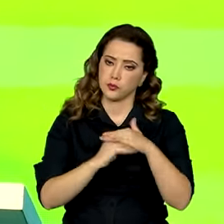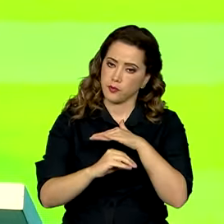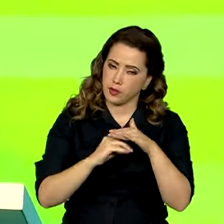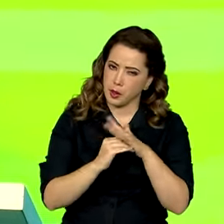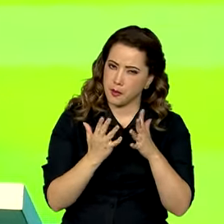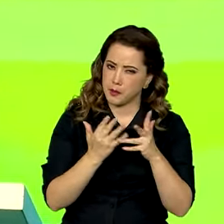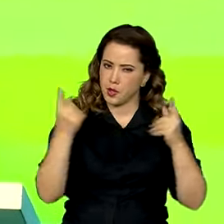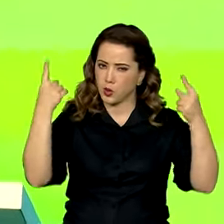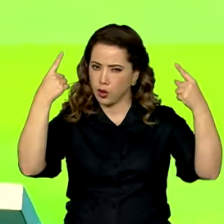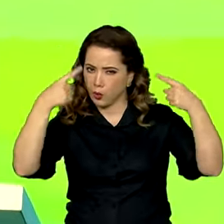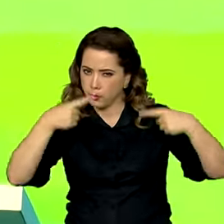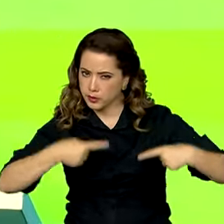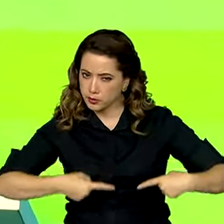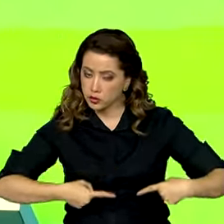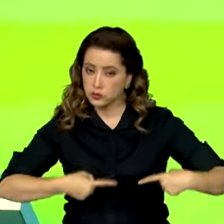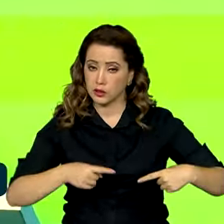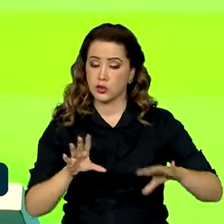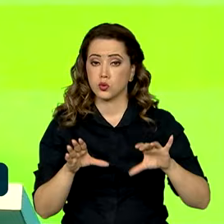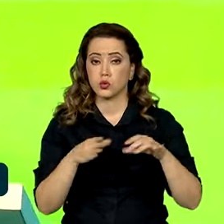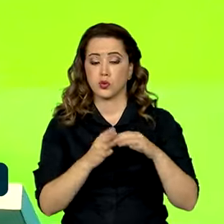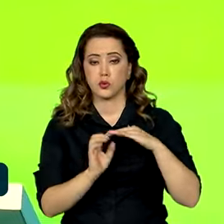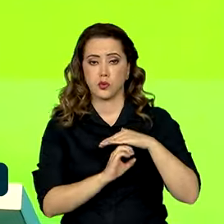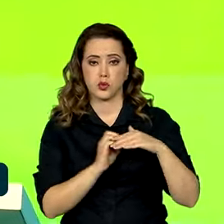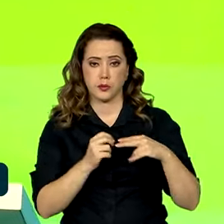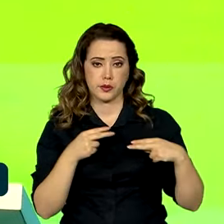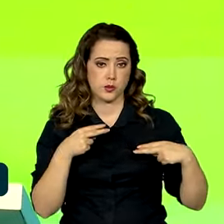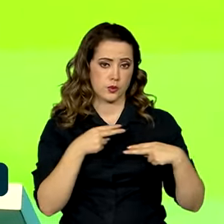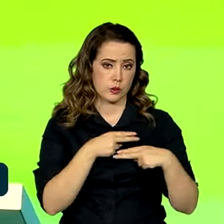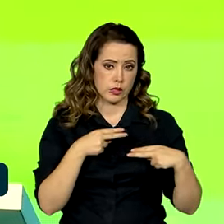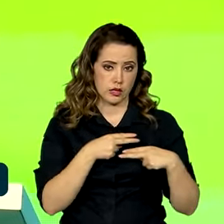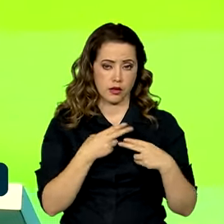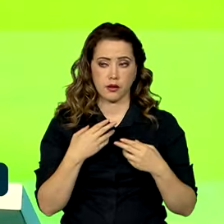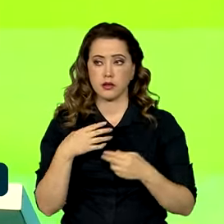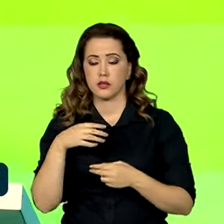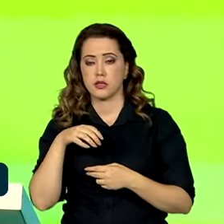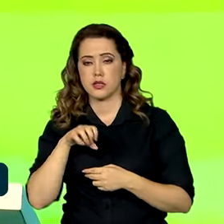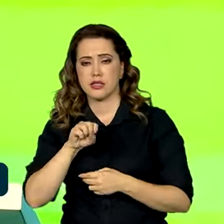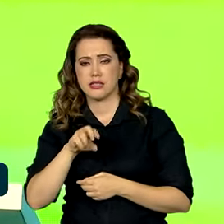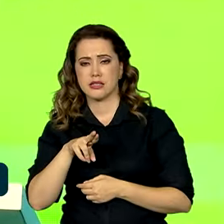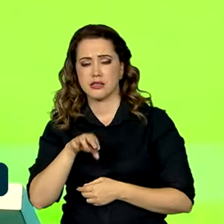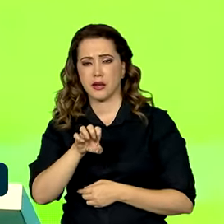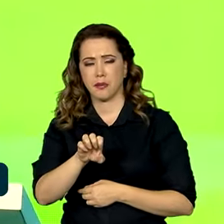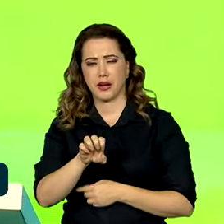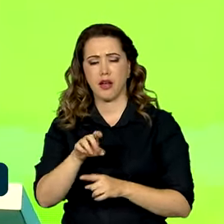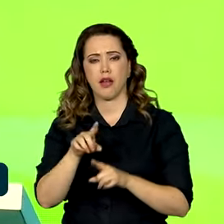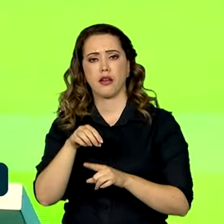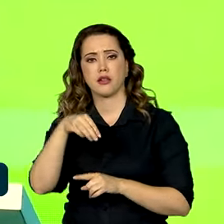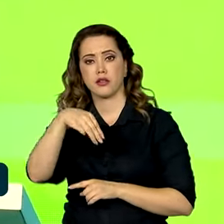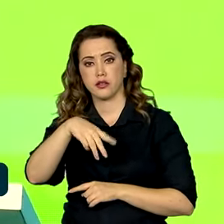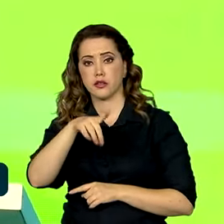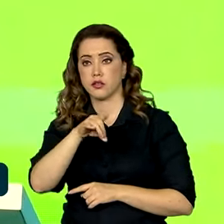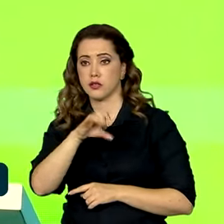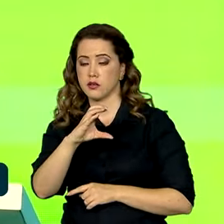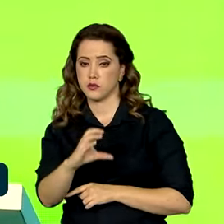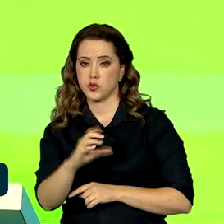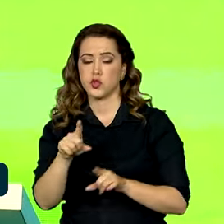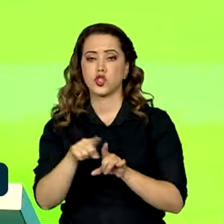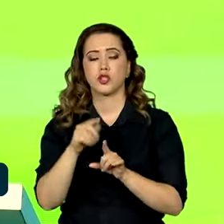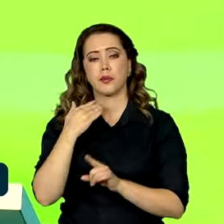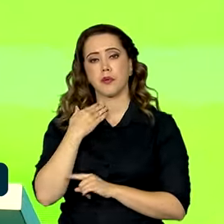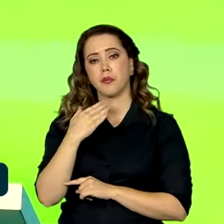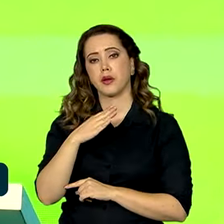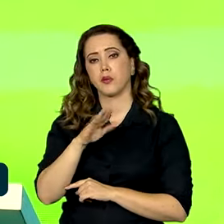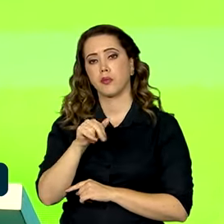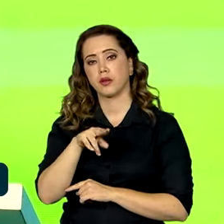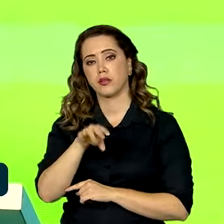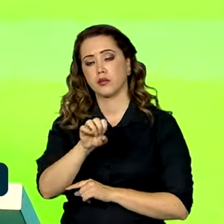competitividade das empresas. O Senai, parceria Senai, Sebrae, Midic e BNDES